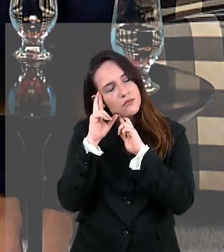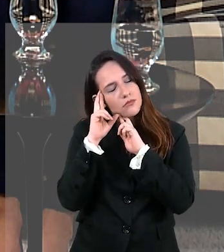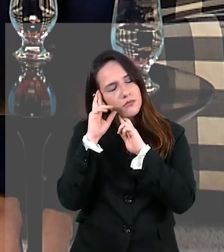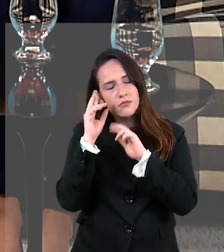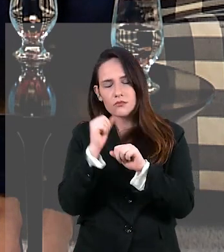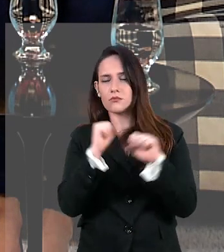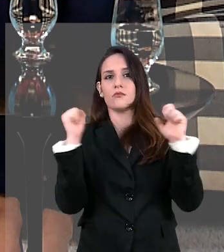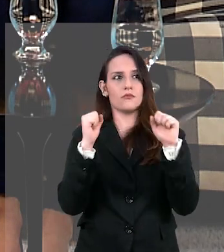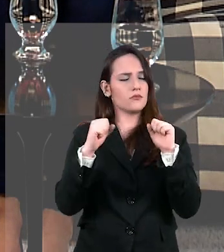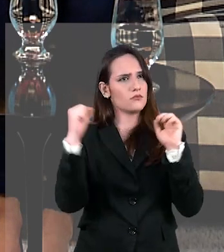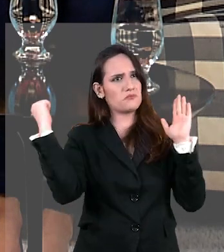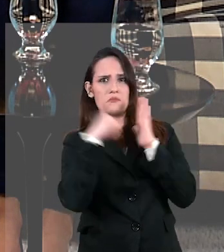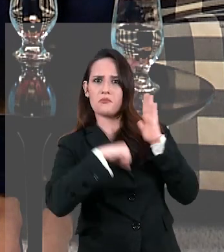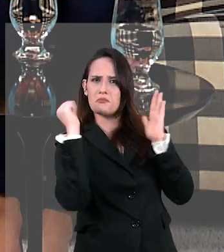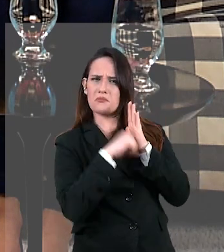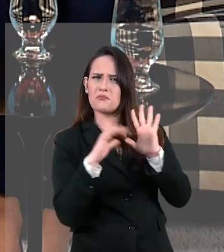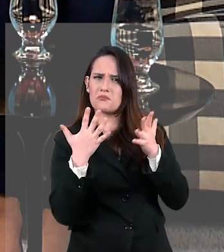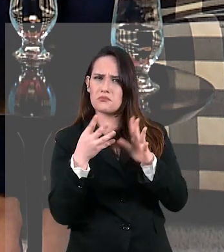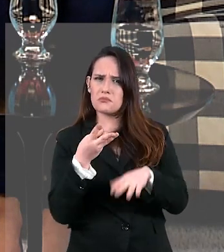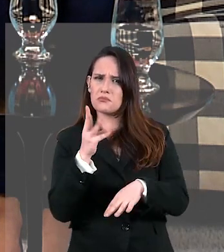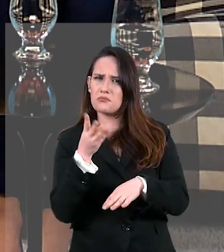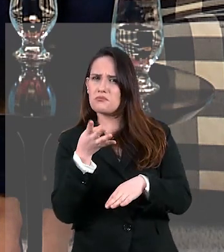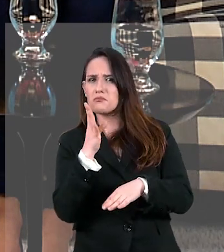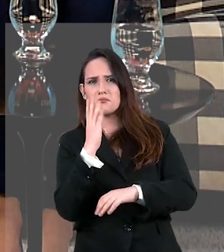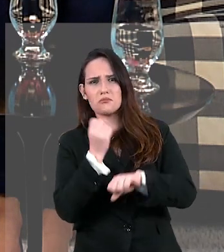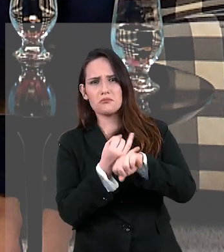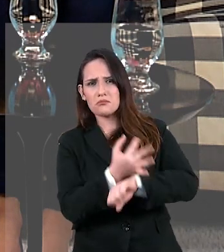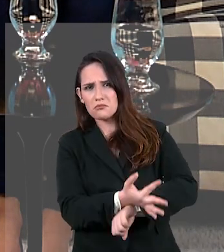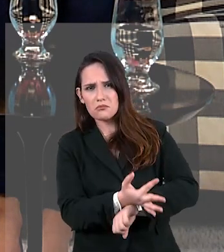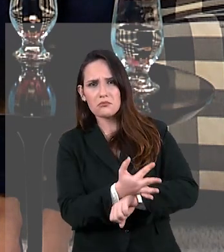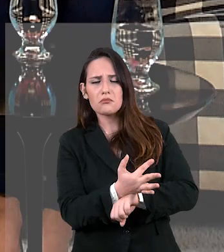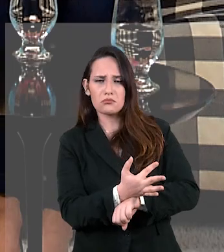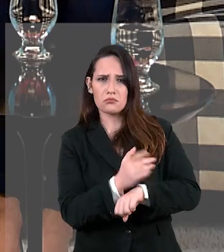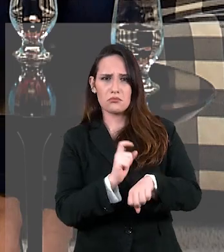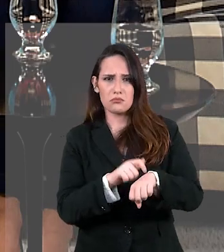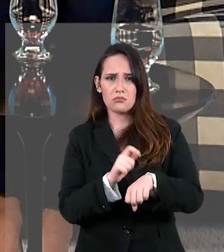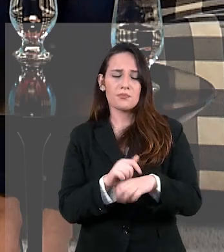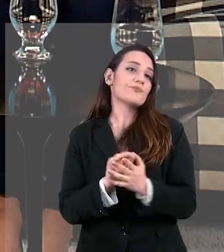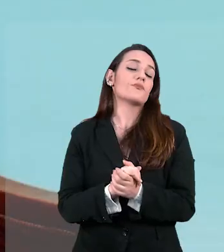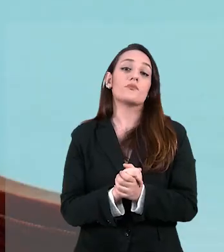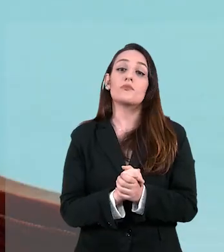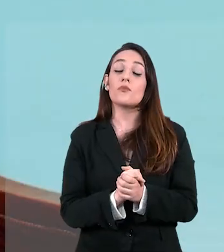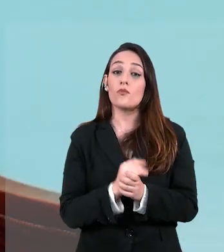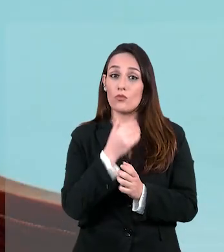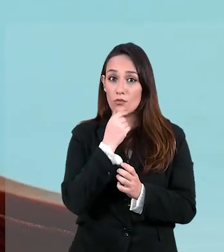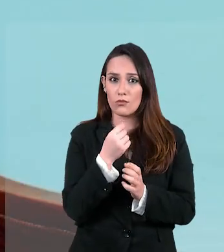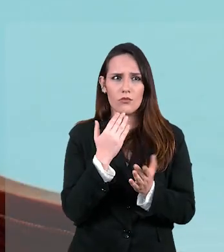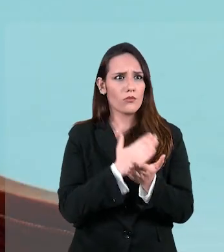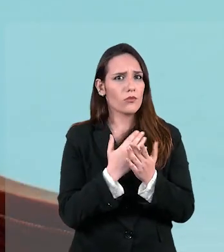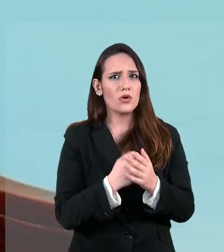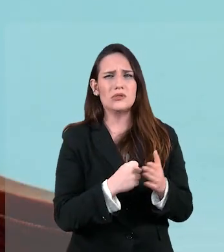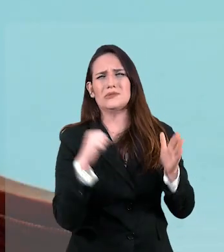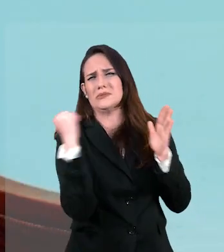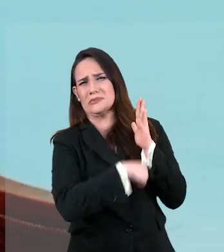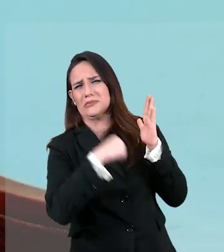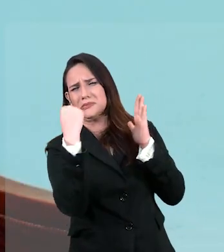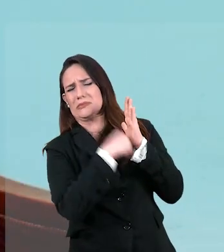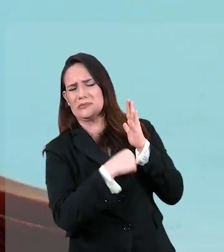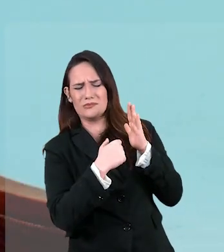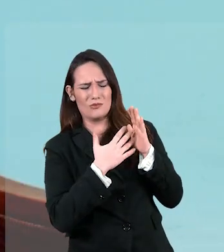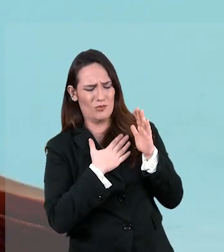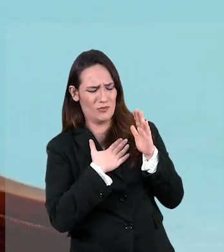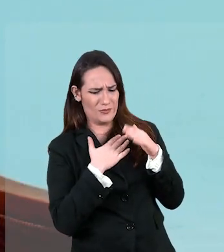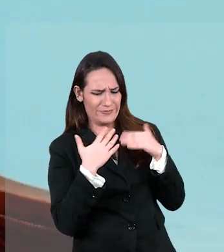enquanto eu dormia. Era por volta de 3 ou 4 horas da manhã. E ele iniciou uma sessão de vários